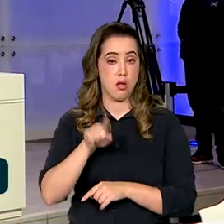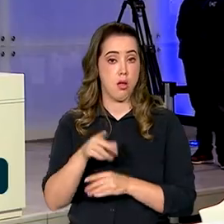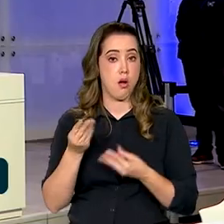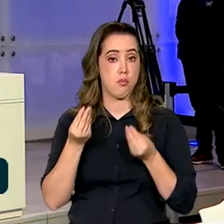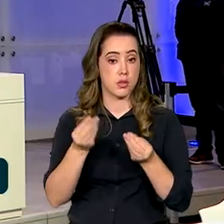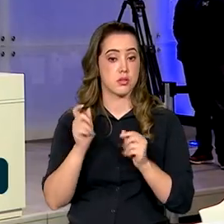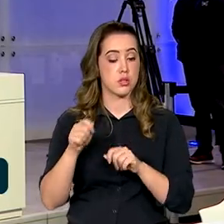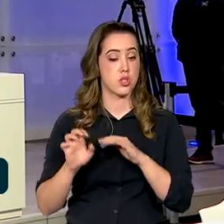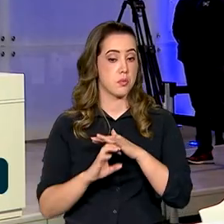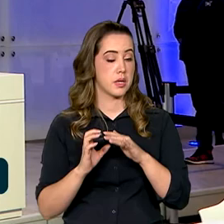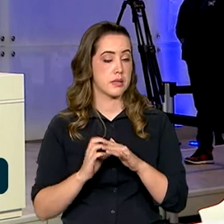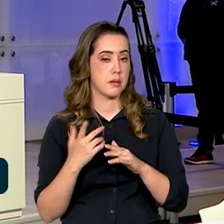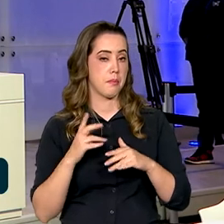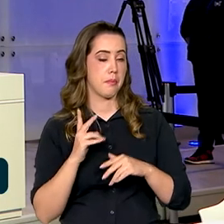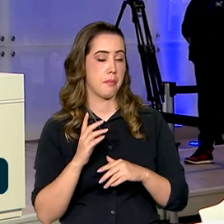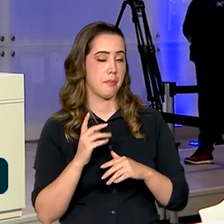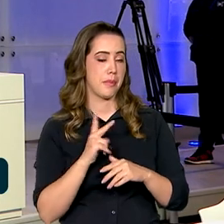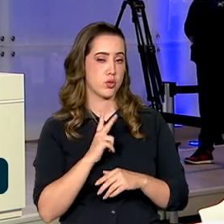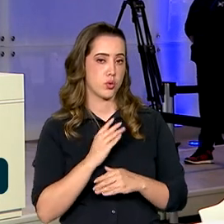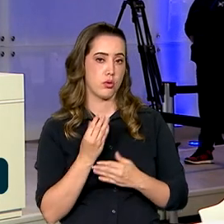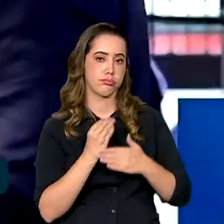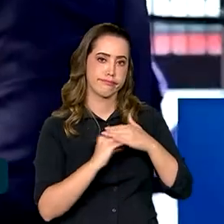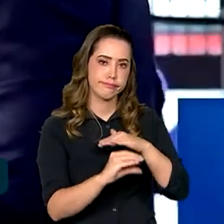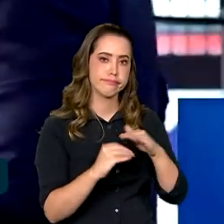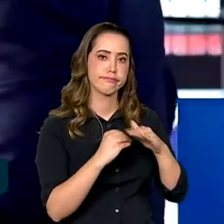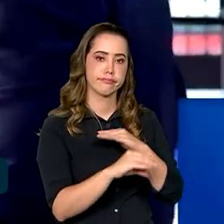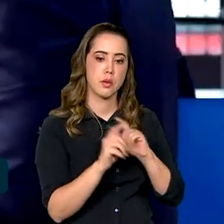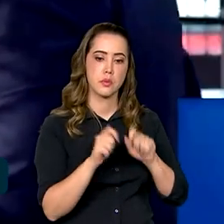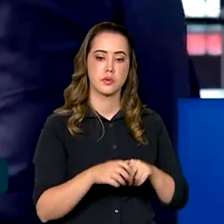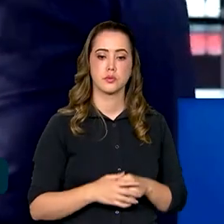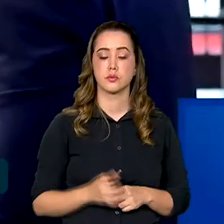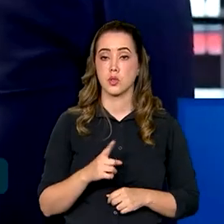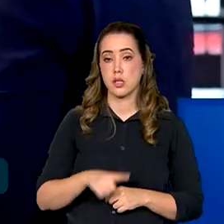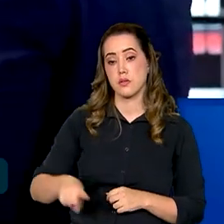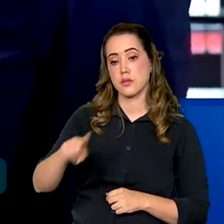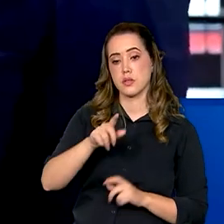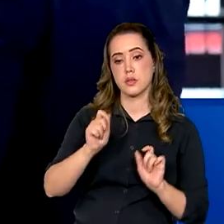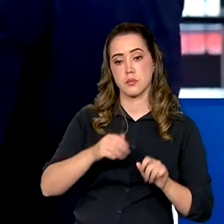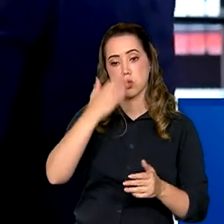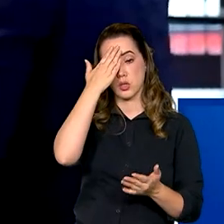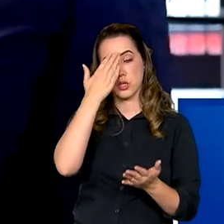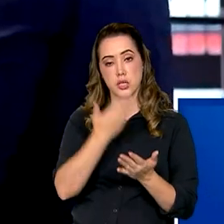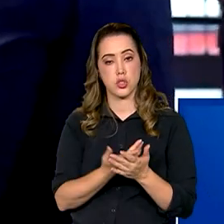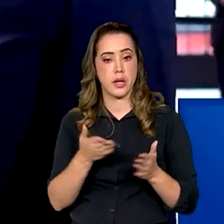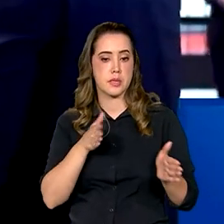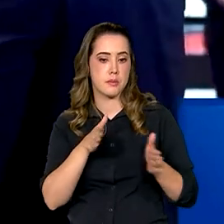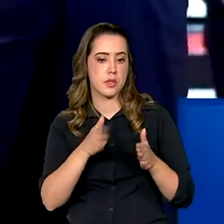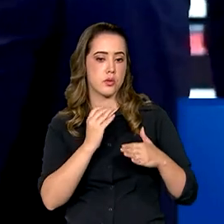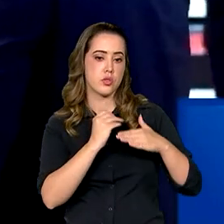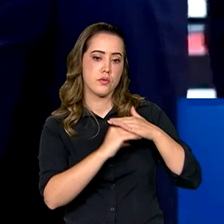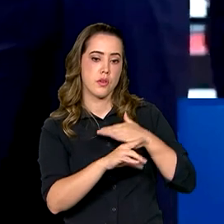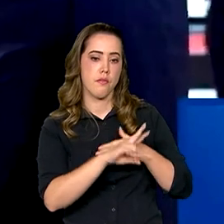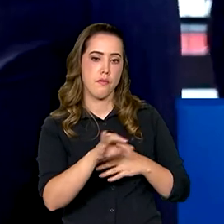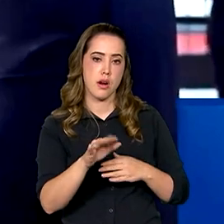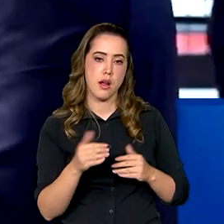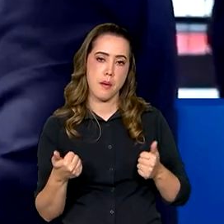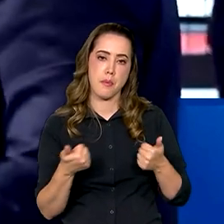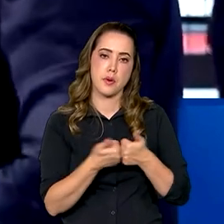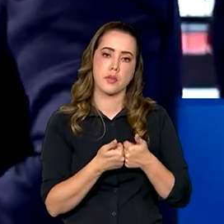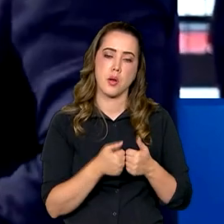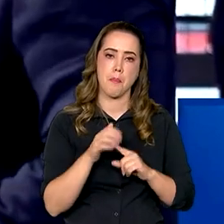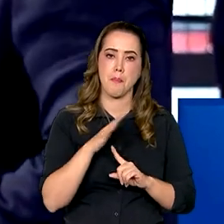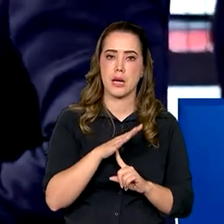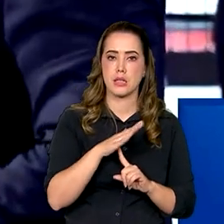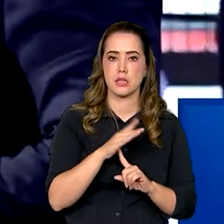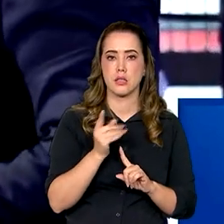e modernizar a infraestrutura do Paraná. Pode ter certeza que esse ciclo de investimentos vai aproximar o estado do